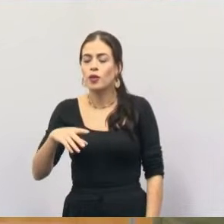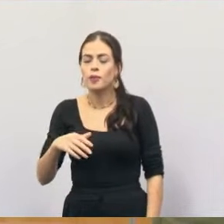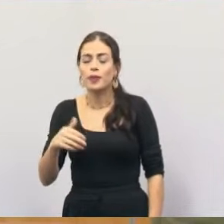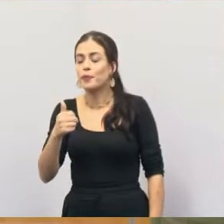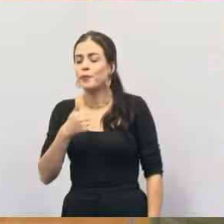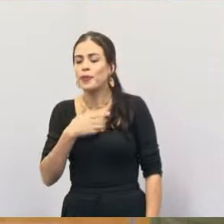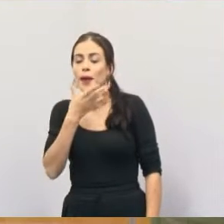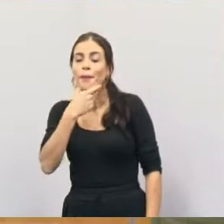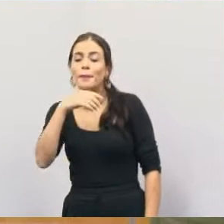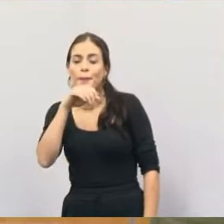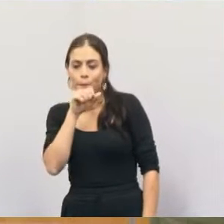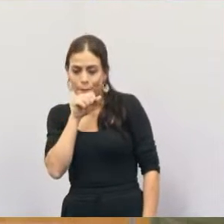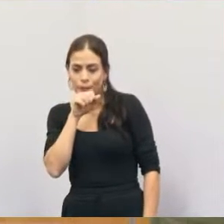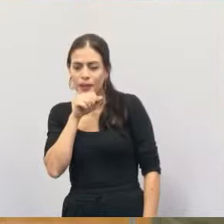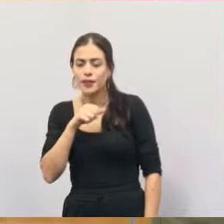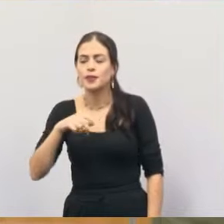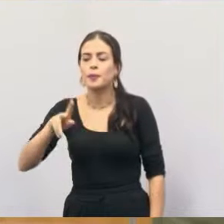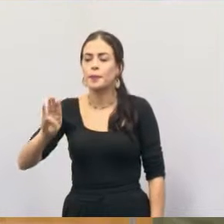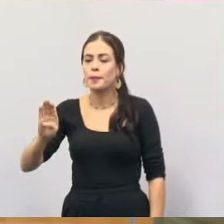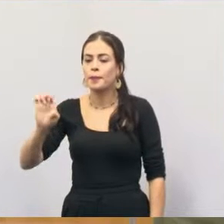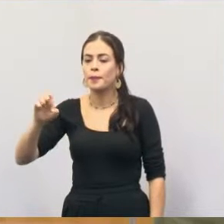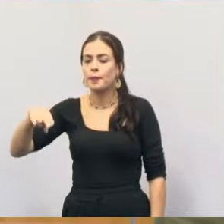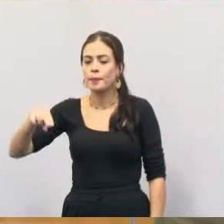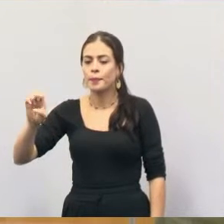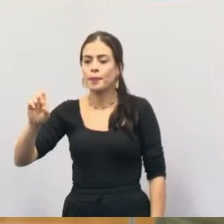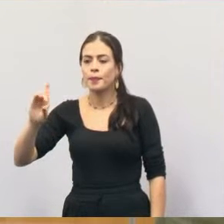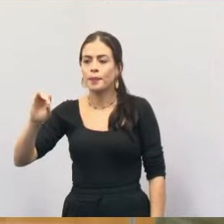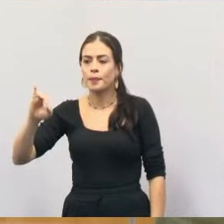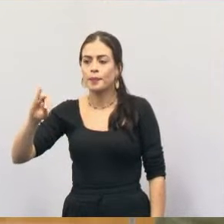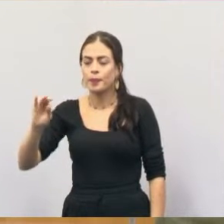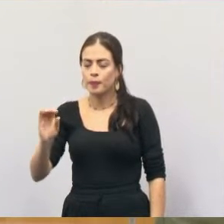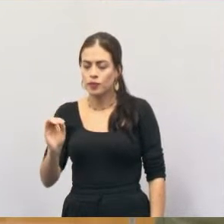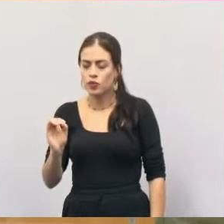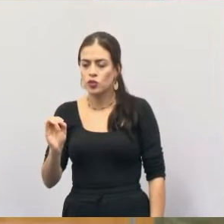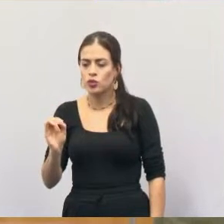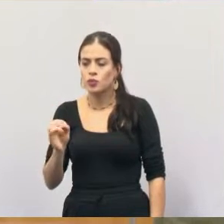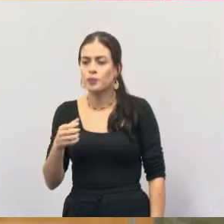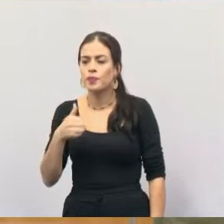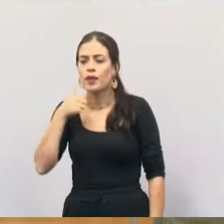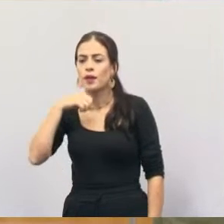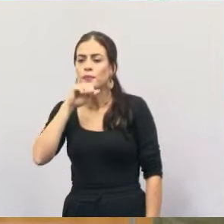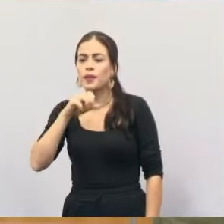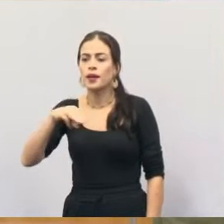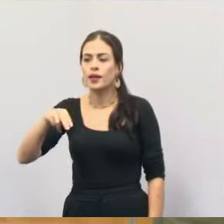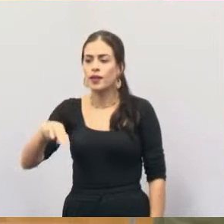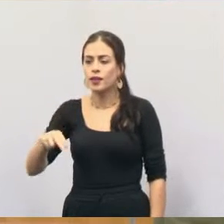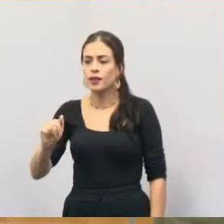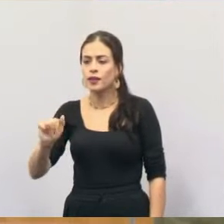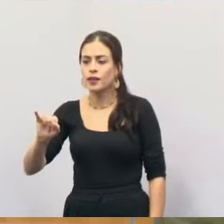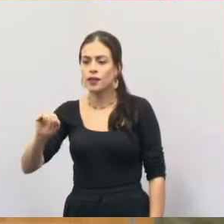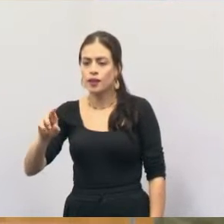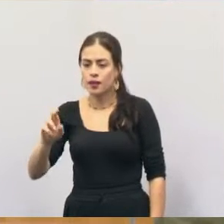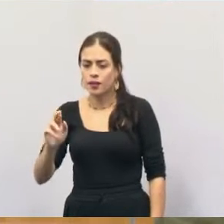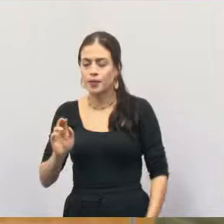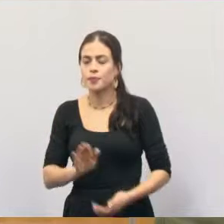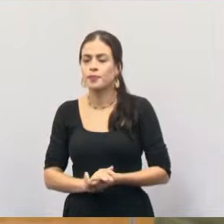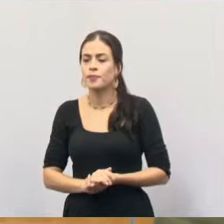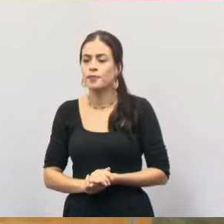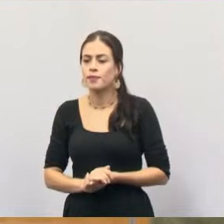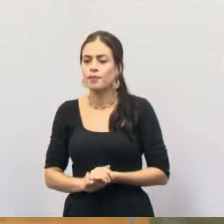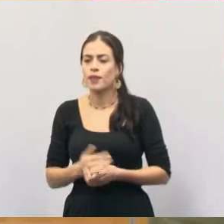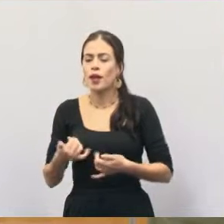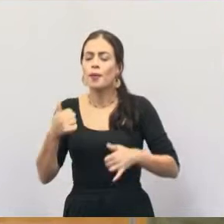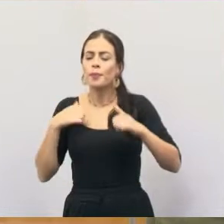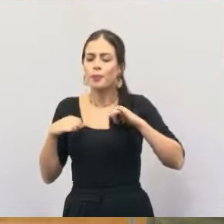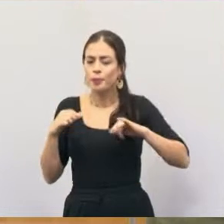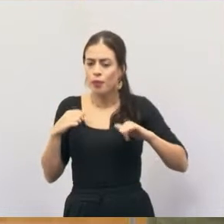da senhora Nair Bassos Ramos. Torna-se quase desnecessário fazer uma sua biografia, pois é um artista consagrado